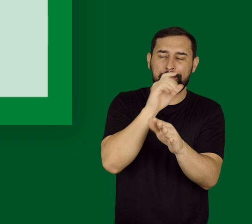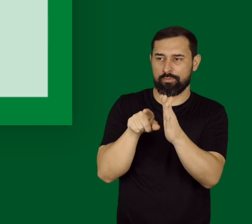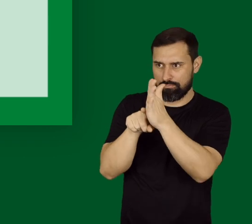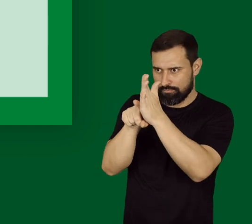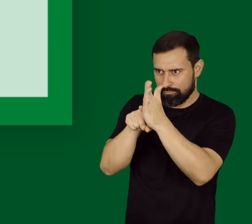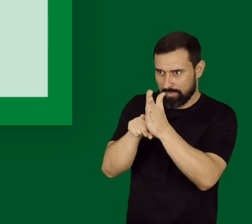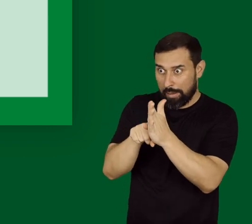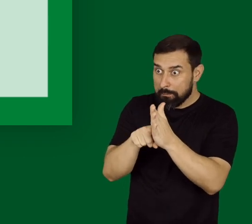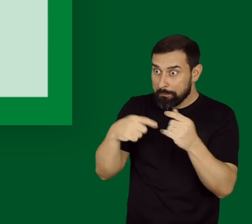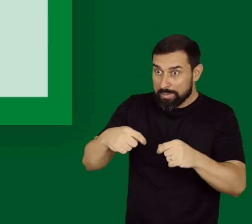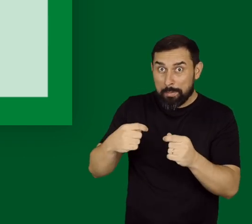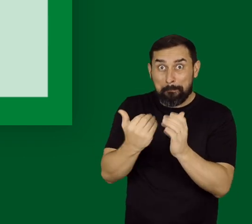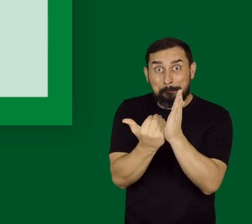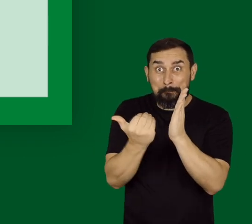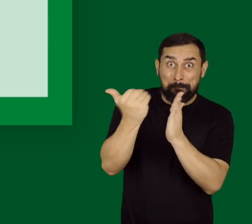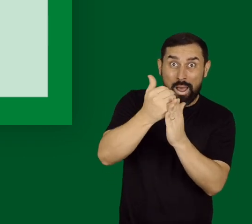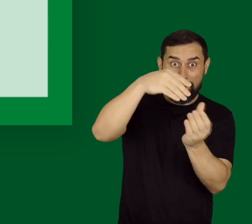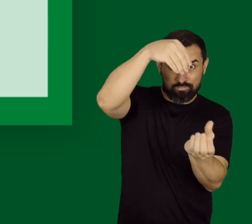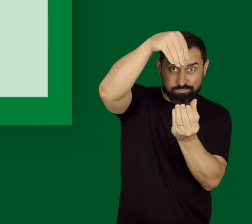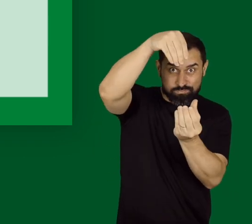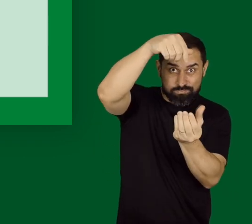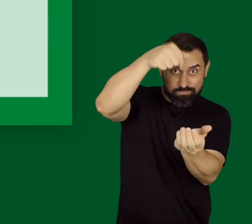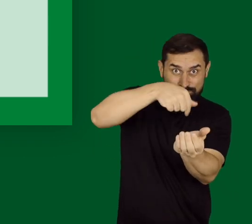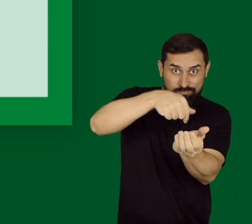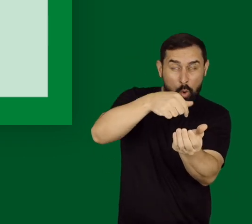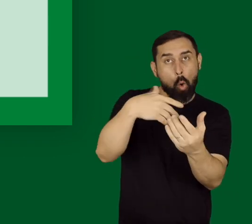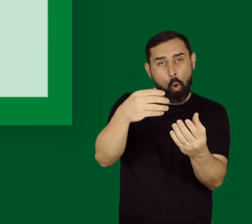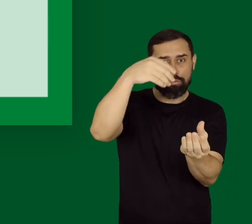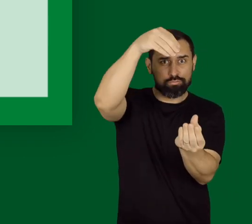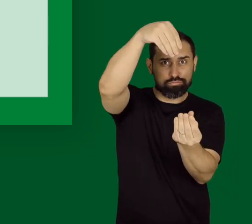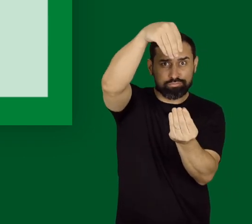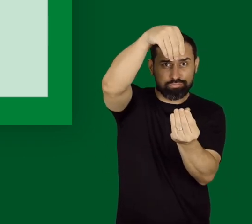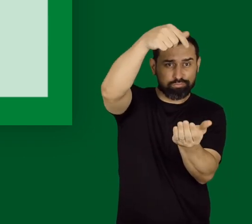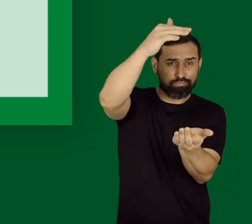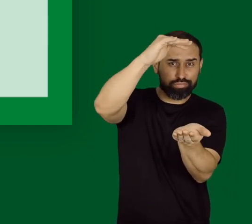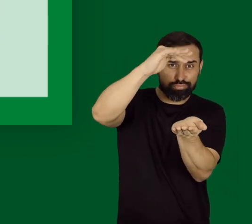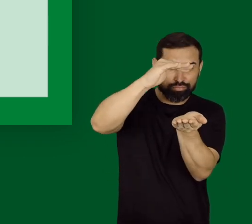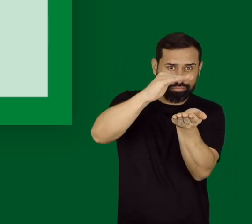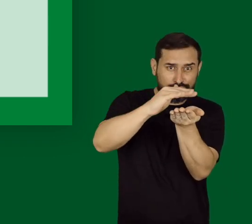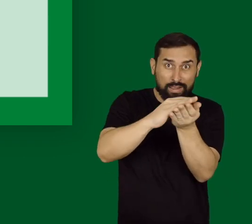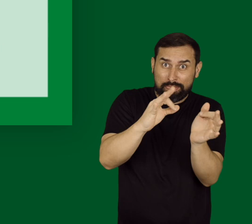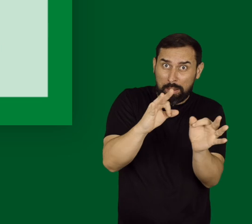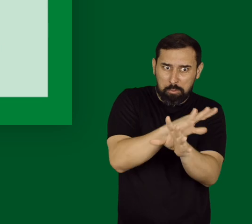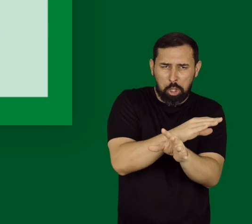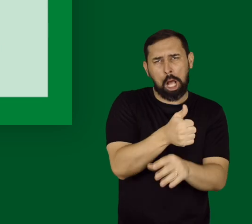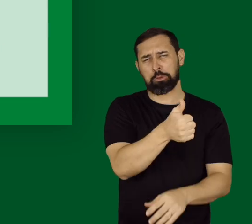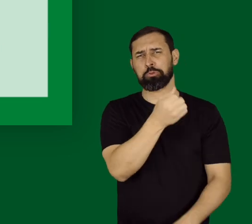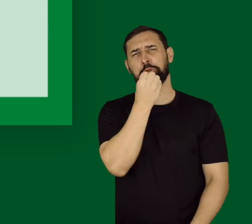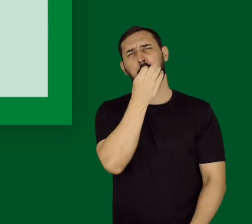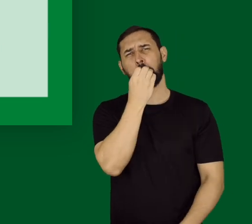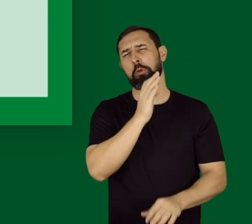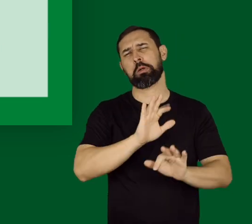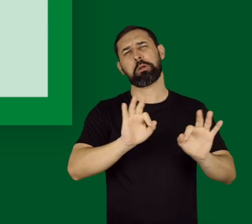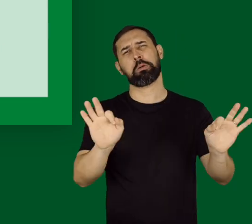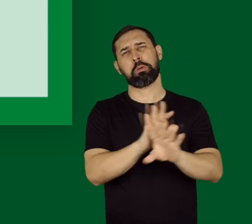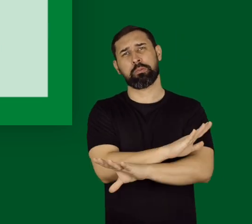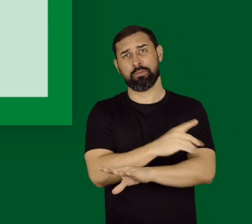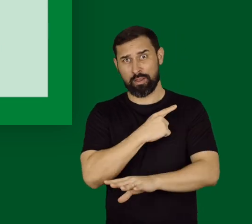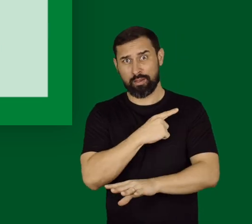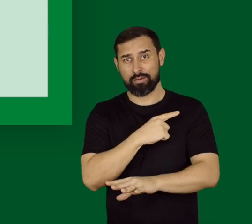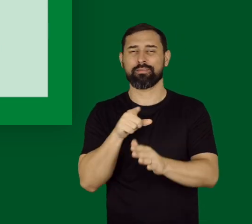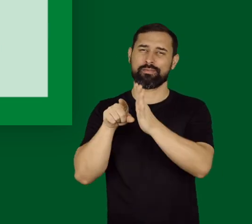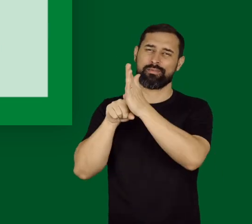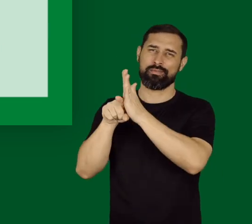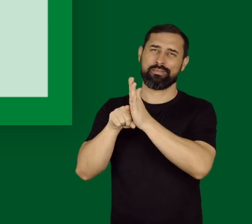tem que avaliar imediatamente para ver se é necessário fazer nova expansão ou se aquele líquido que você fez já foi